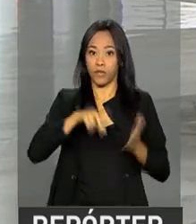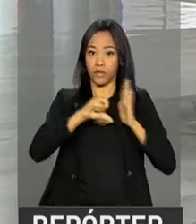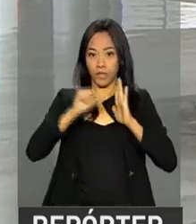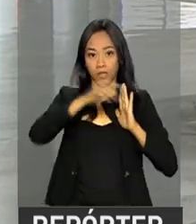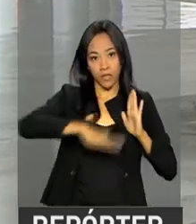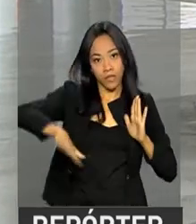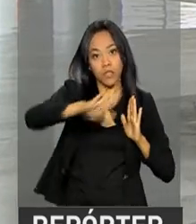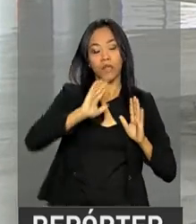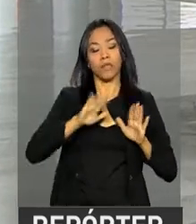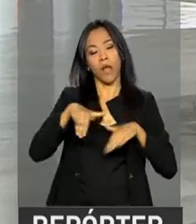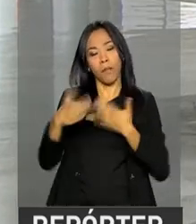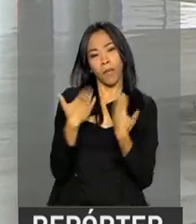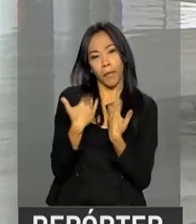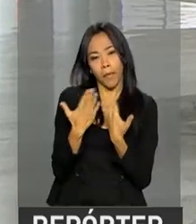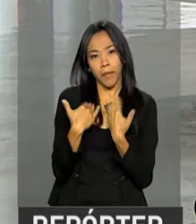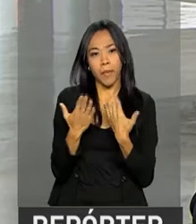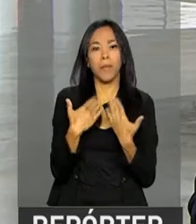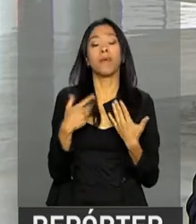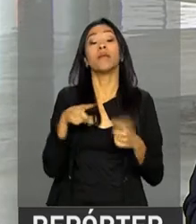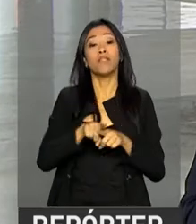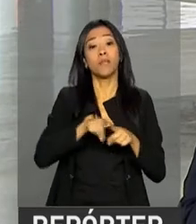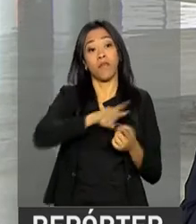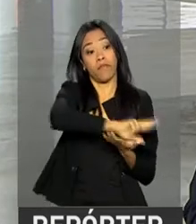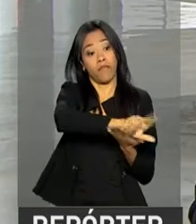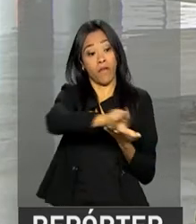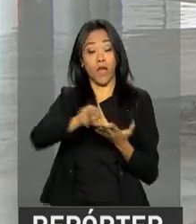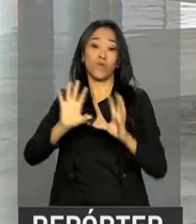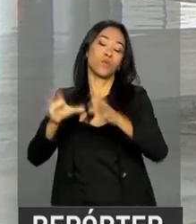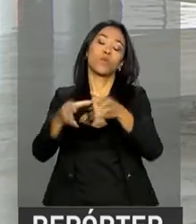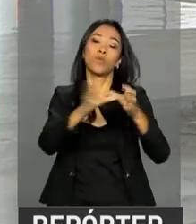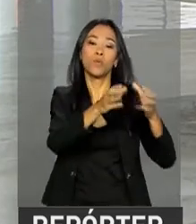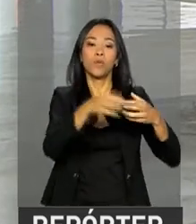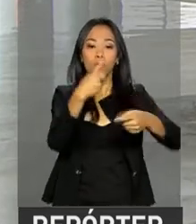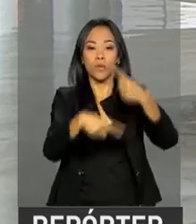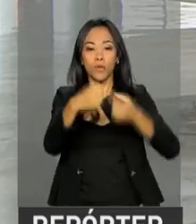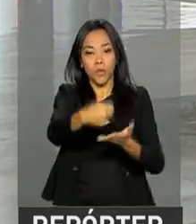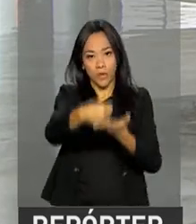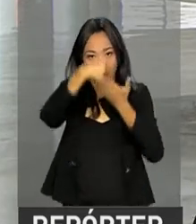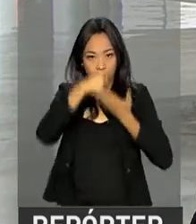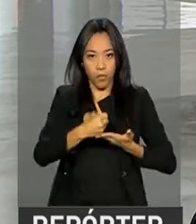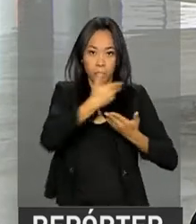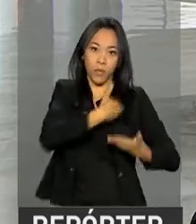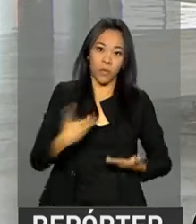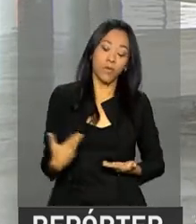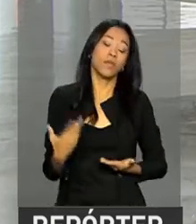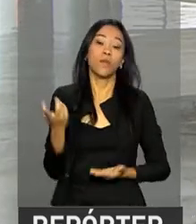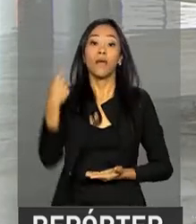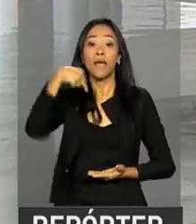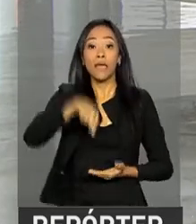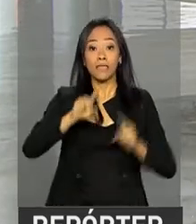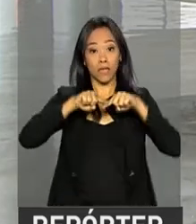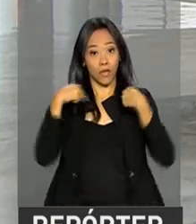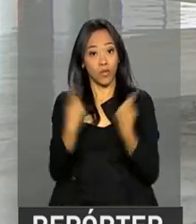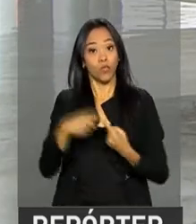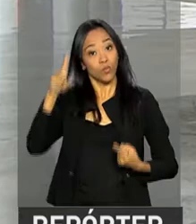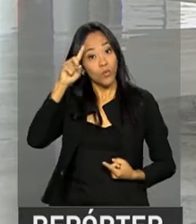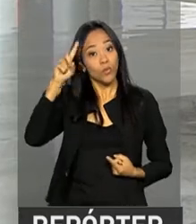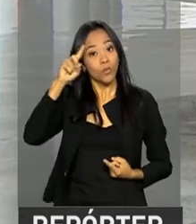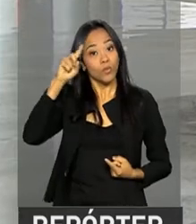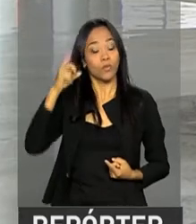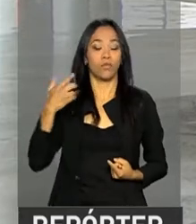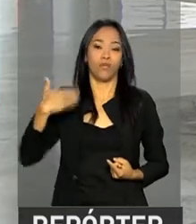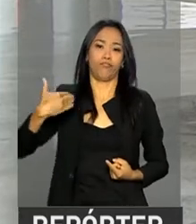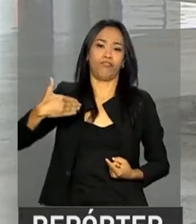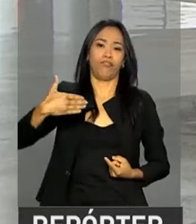de vários partidos da base aliada do governo na câmara dos deputados então essas reuniões elas acontecem durante todo o dia tarde e